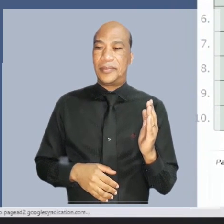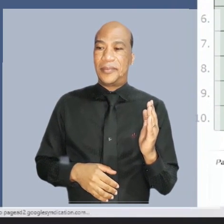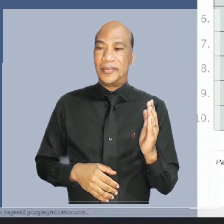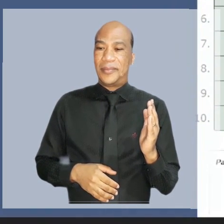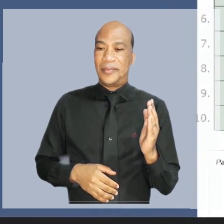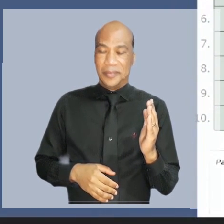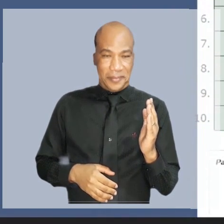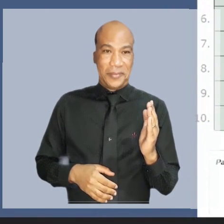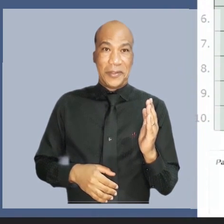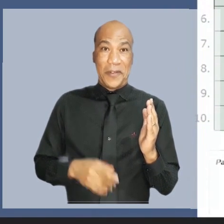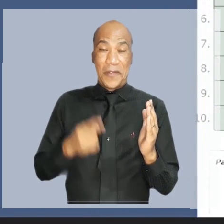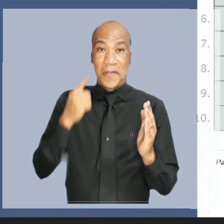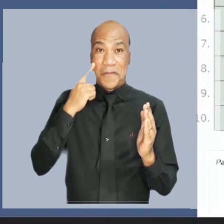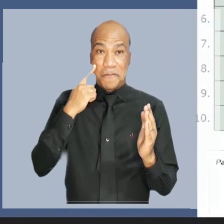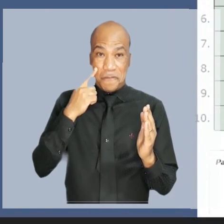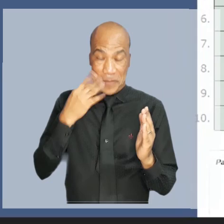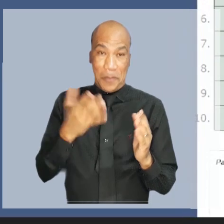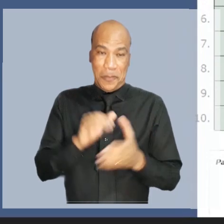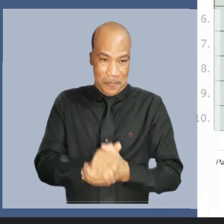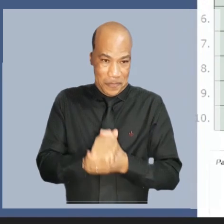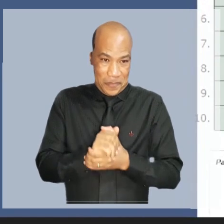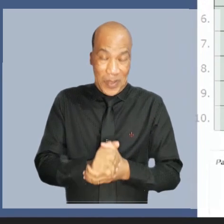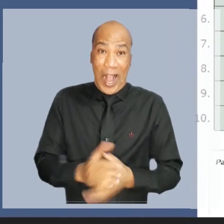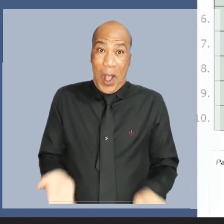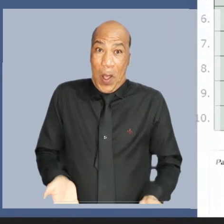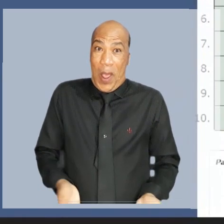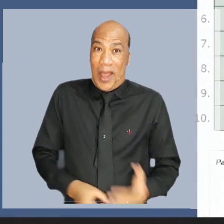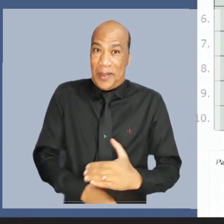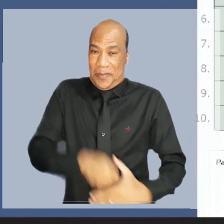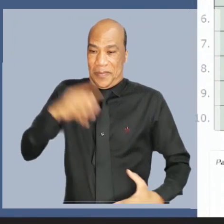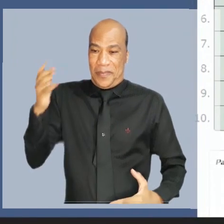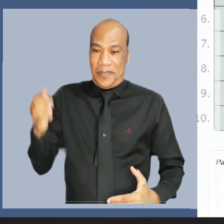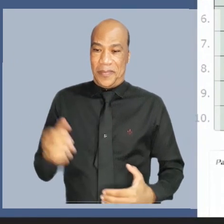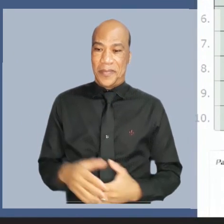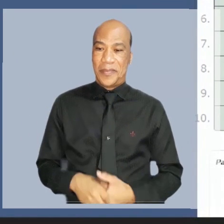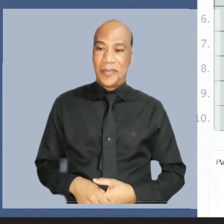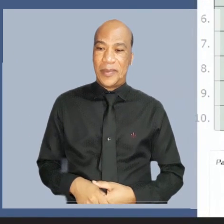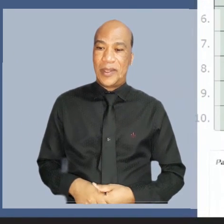Aqui está a nossa relação de sorteados, Elô.